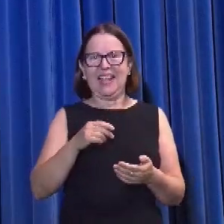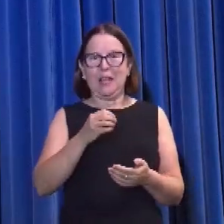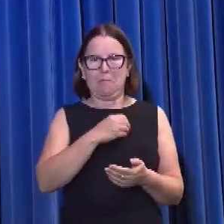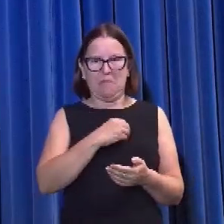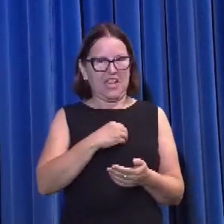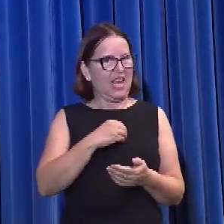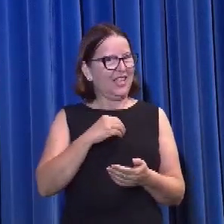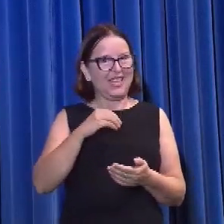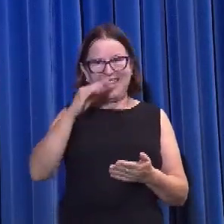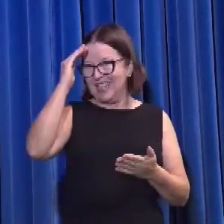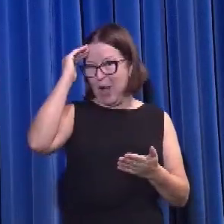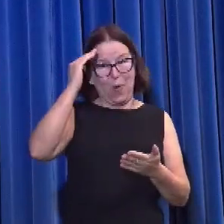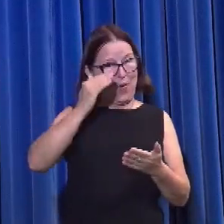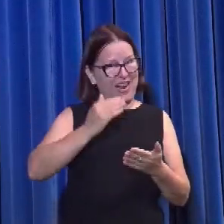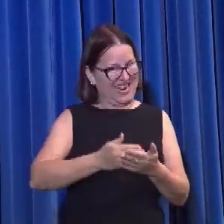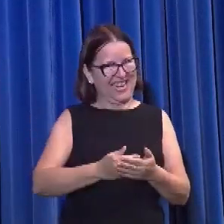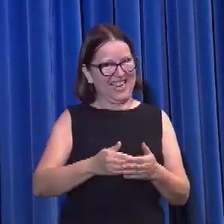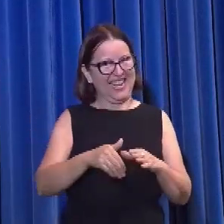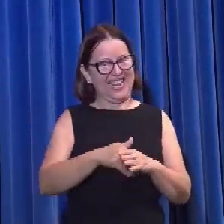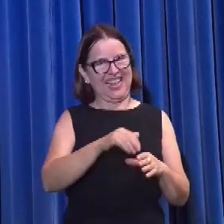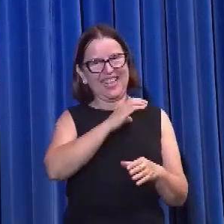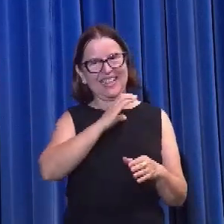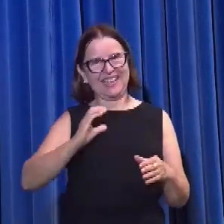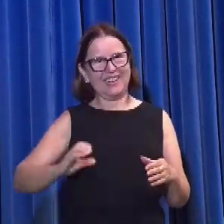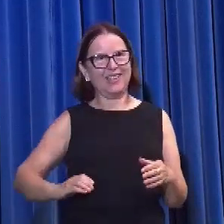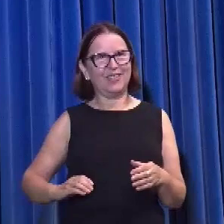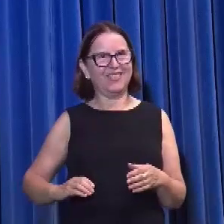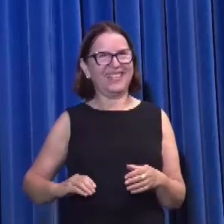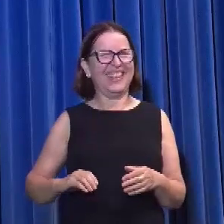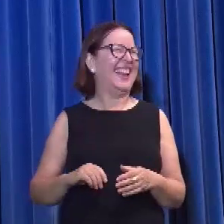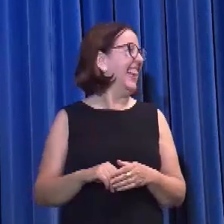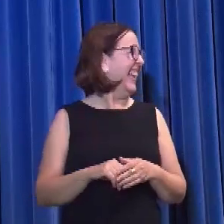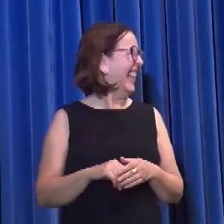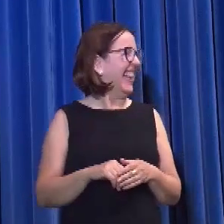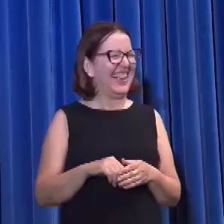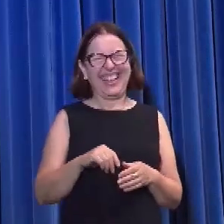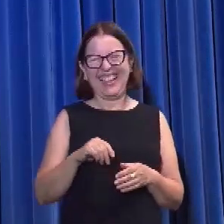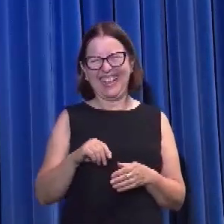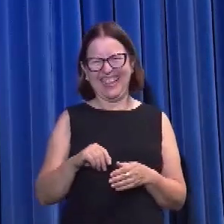Você quer de 44, de 38, de...